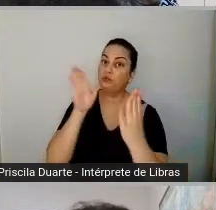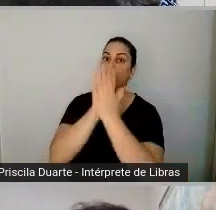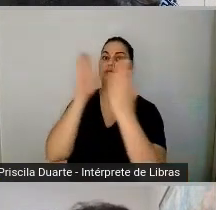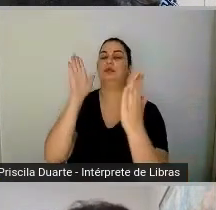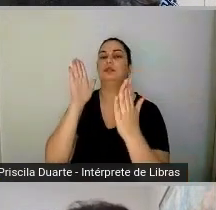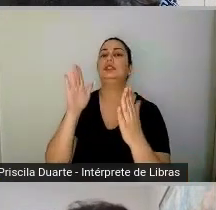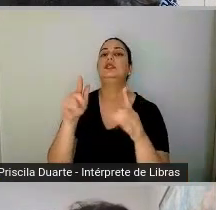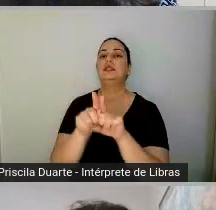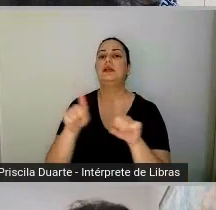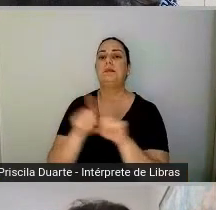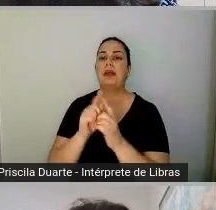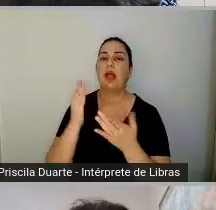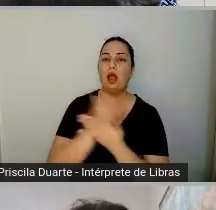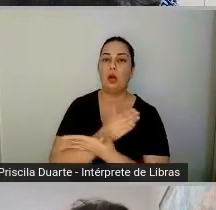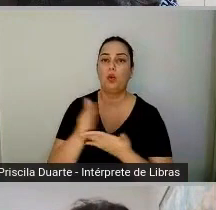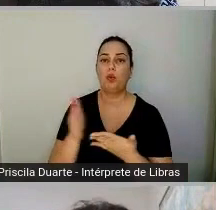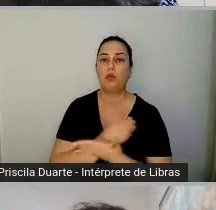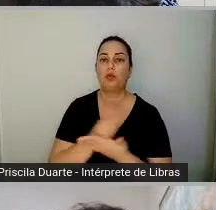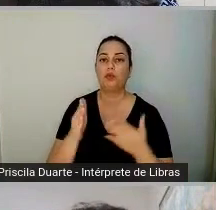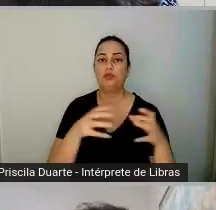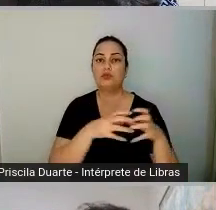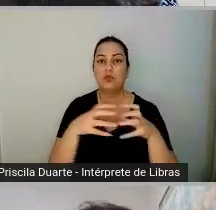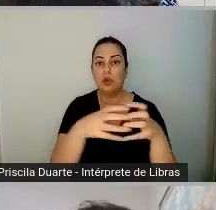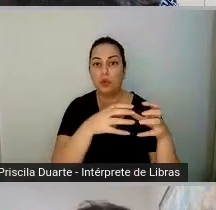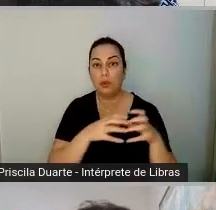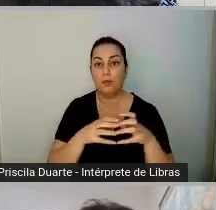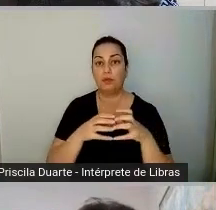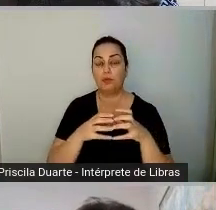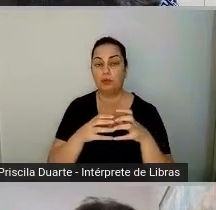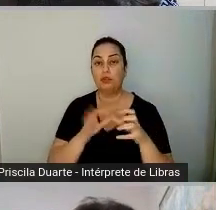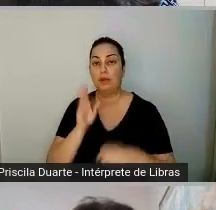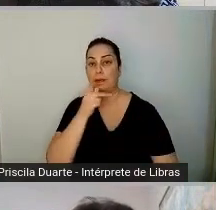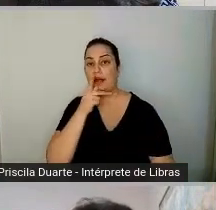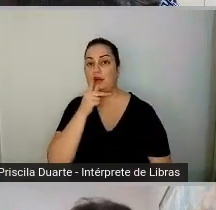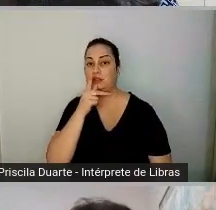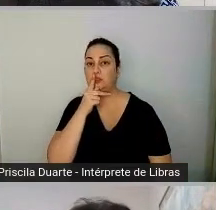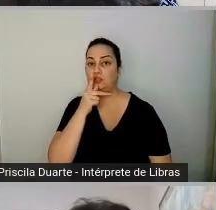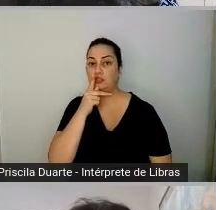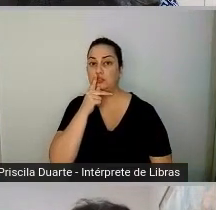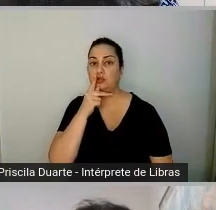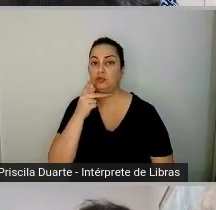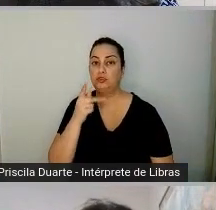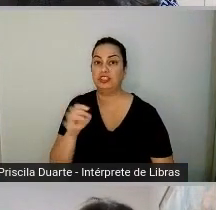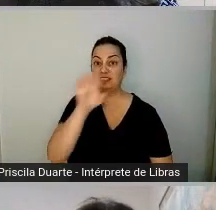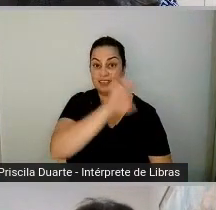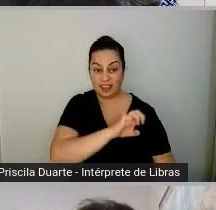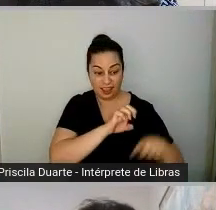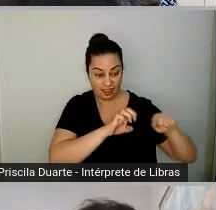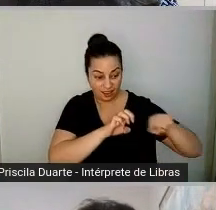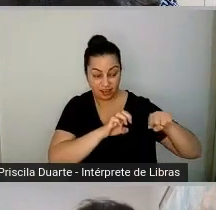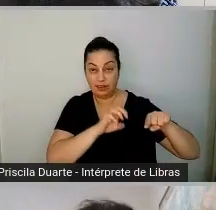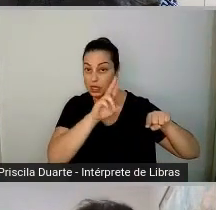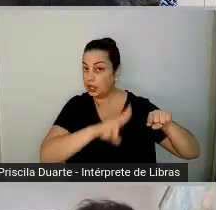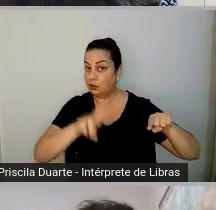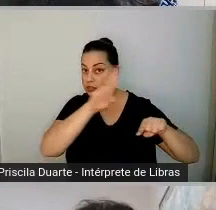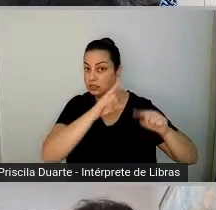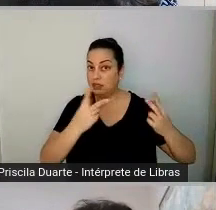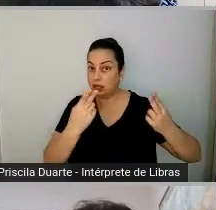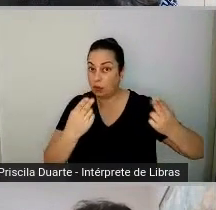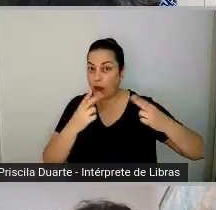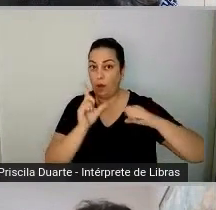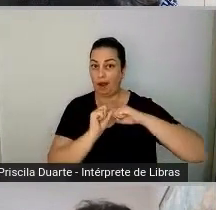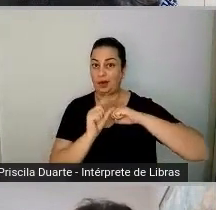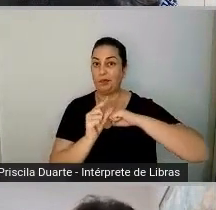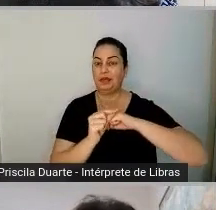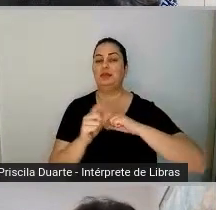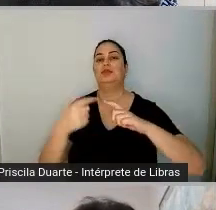estão reproduzindo esses argumentos, né? Então, é muito importante para a nossa luta social, para garantir, né, justiça